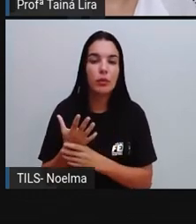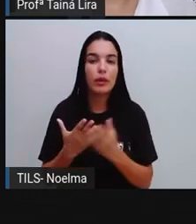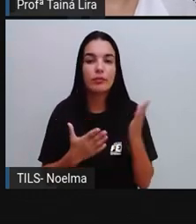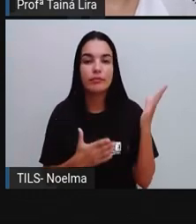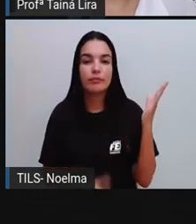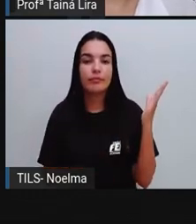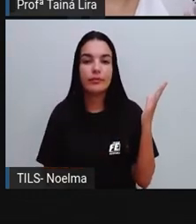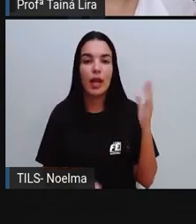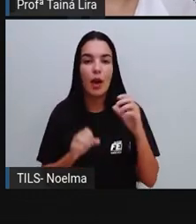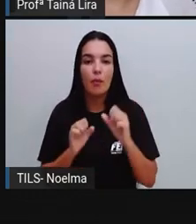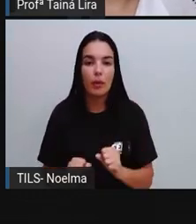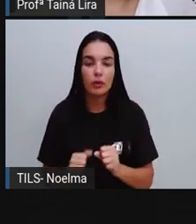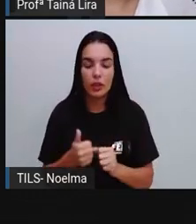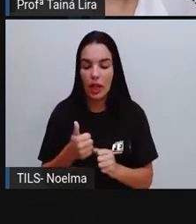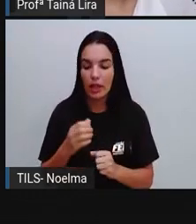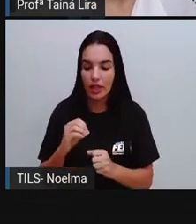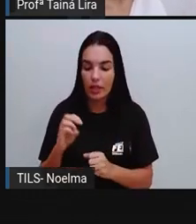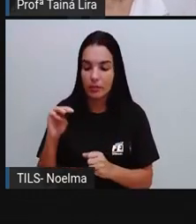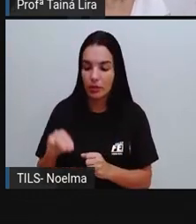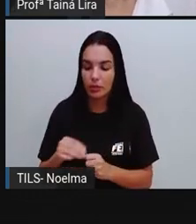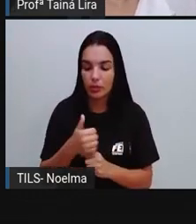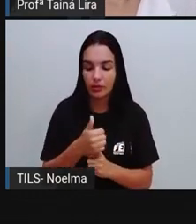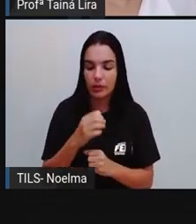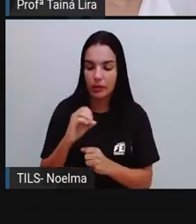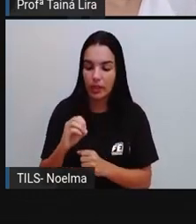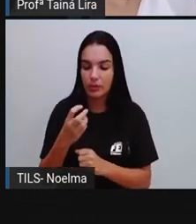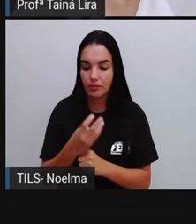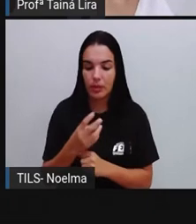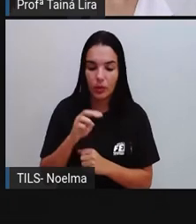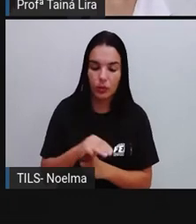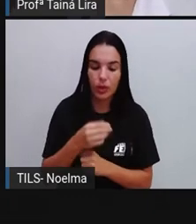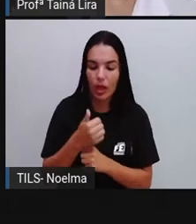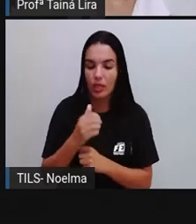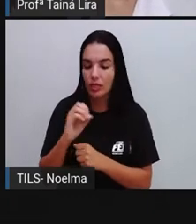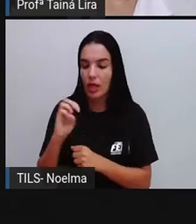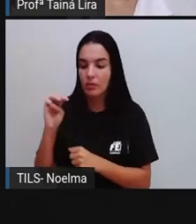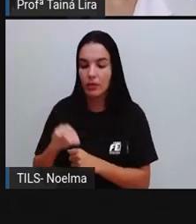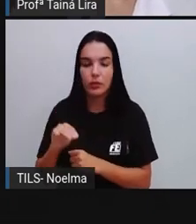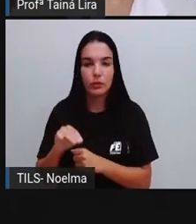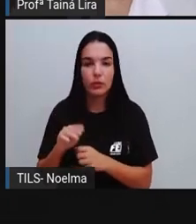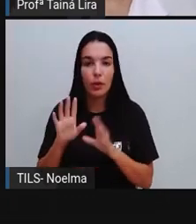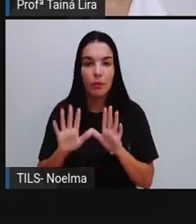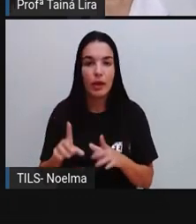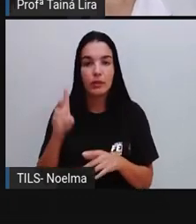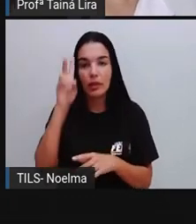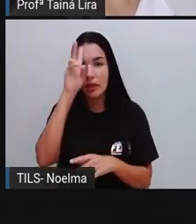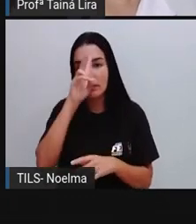pode contar de 10 em 10 minutos. O que a gente precisa lembrar é que